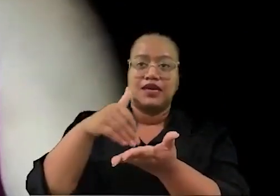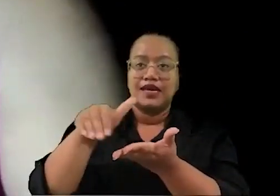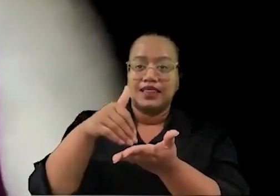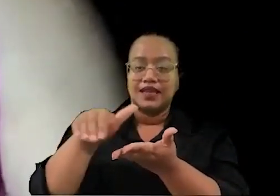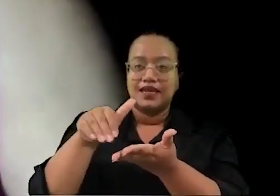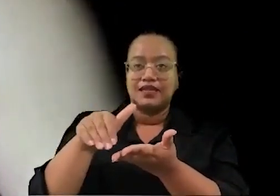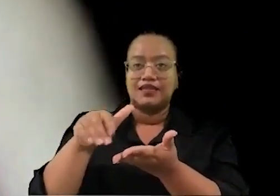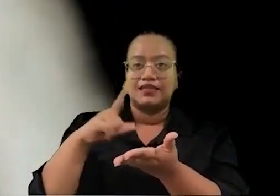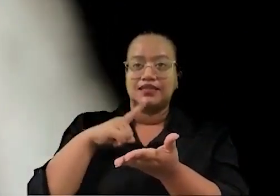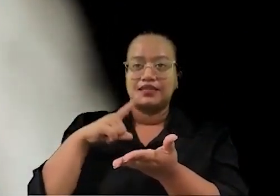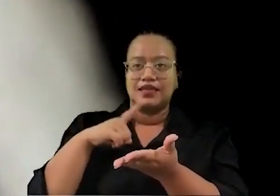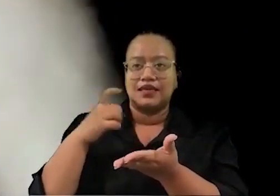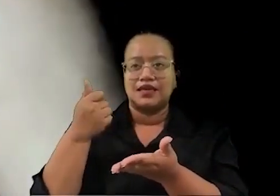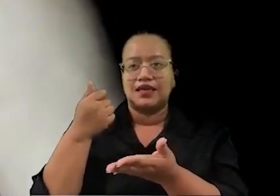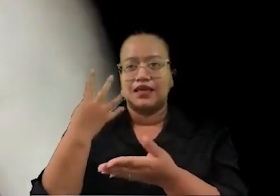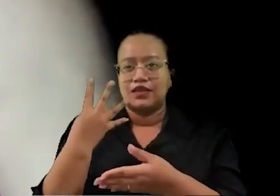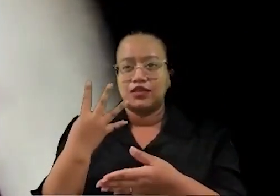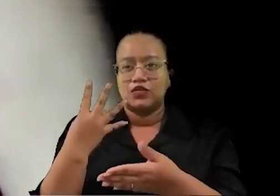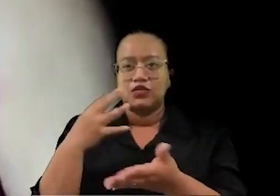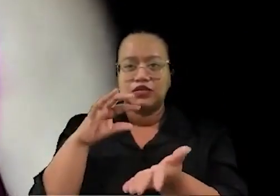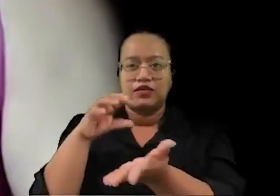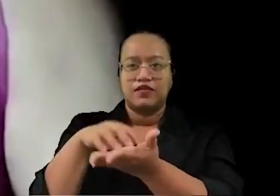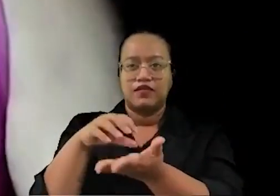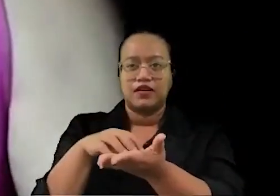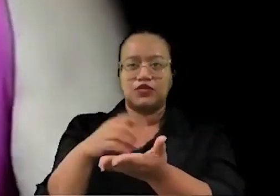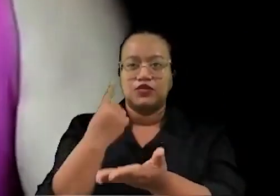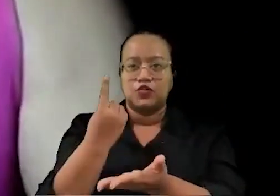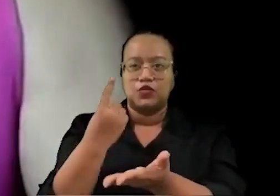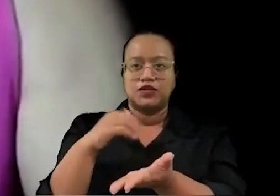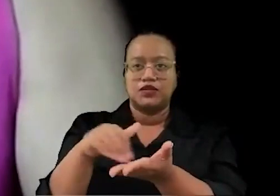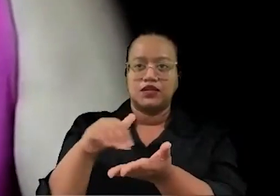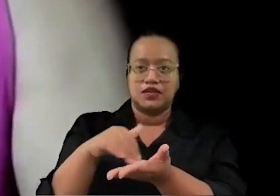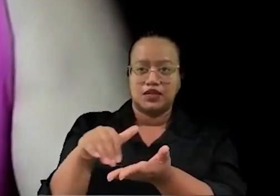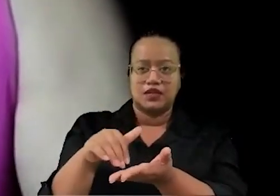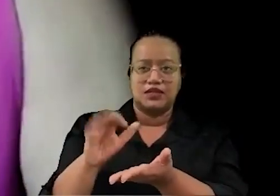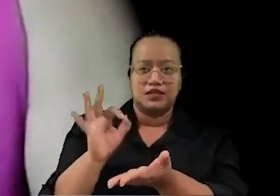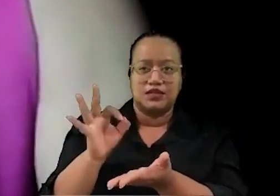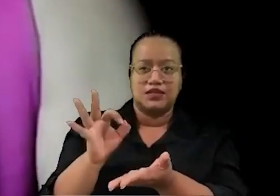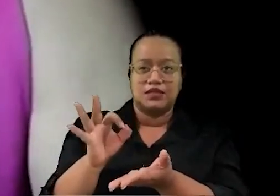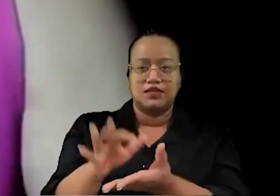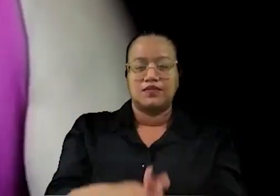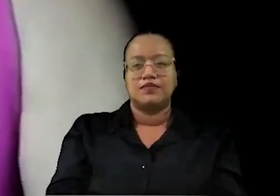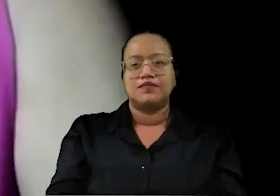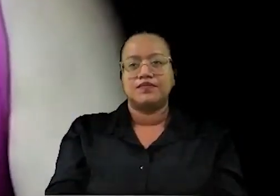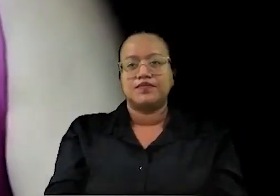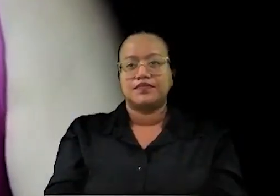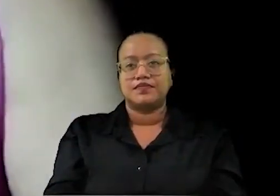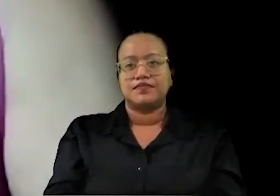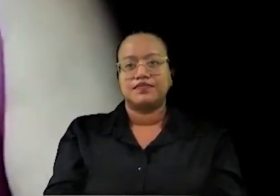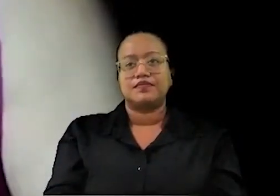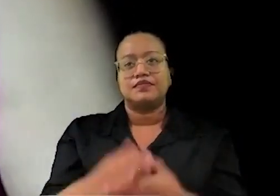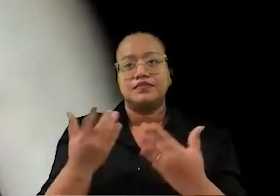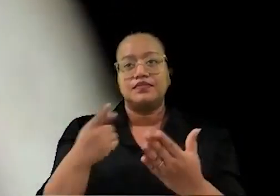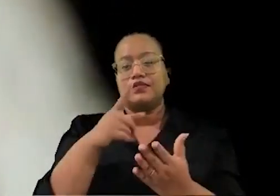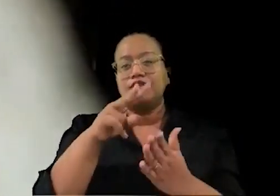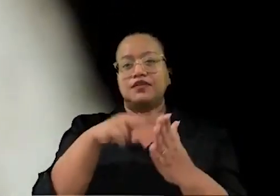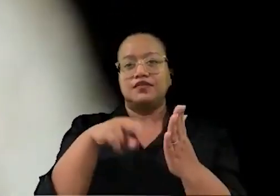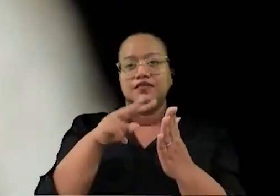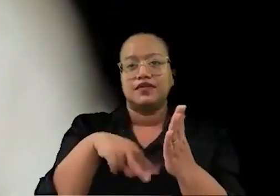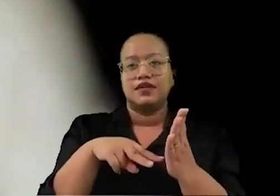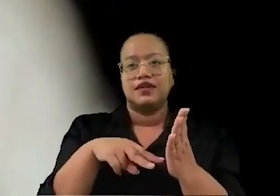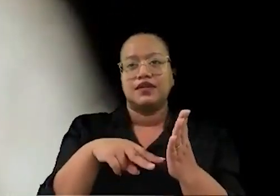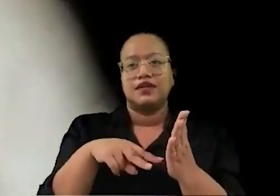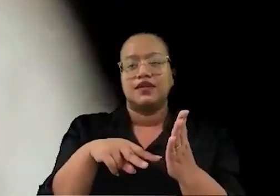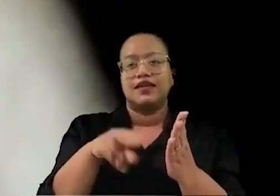secretaria, né? Então, ele vai ler que cada vara ali tem uma secretaria, né? Essa é a